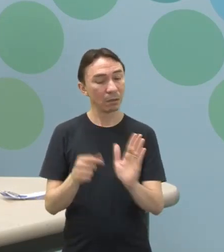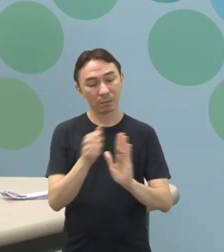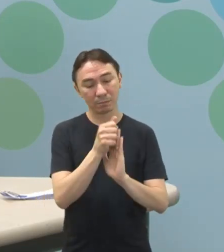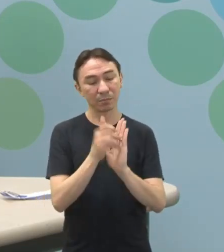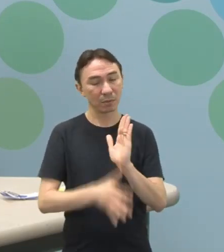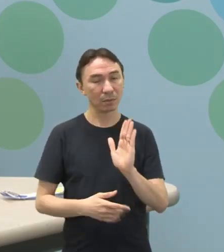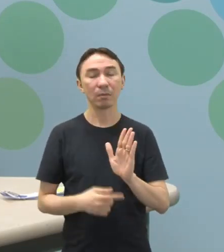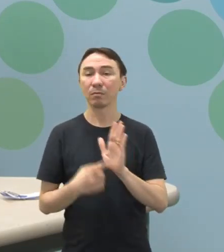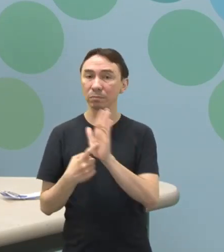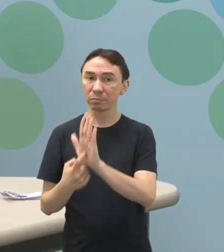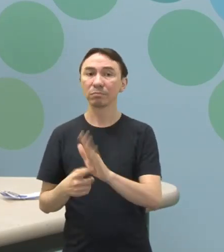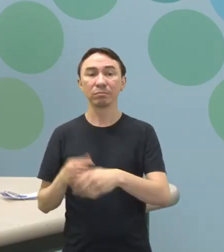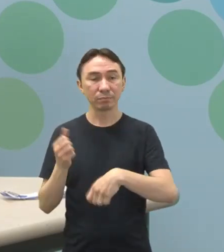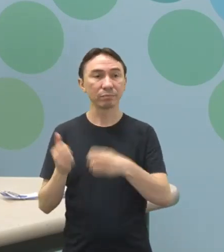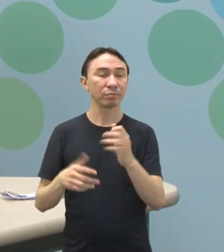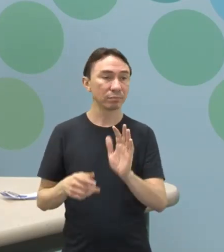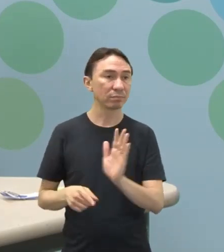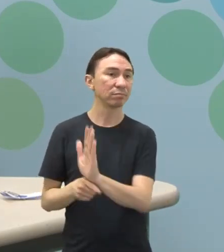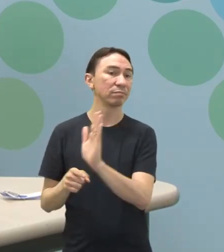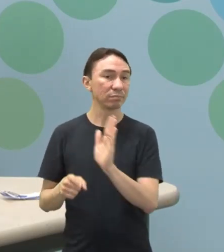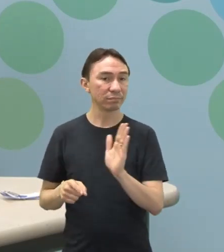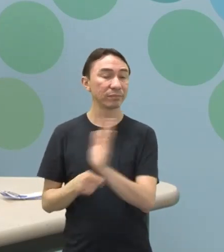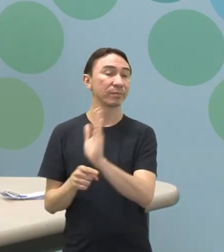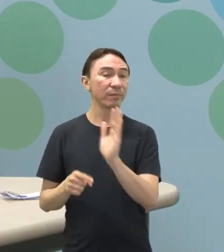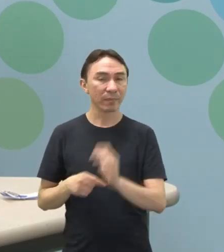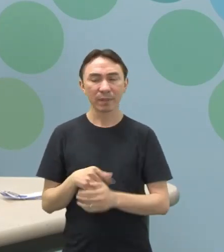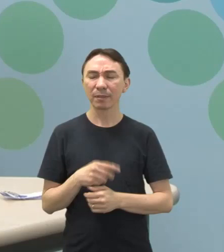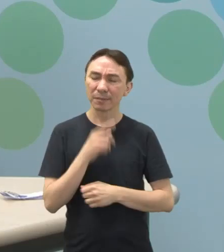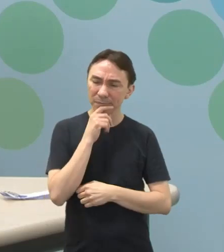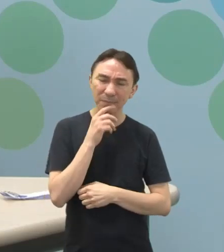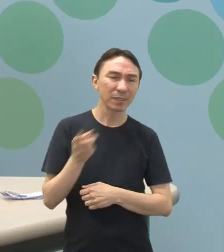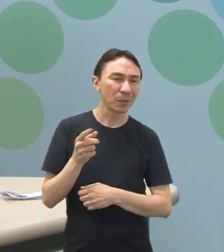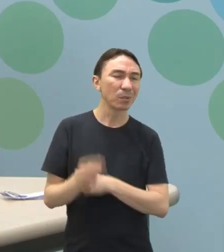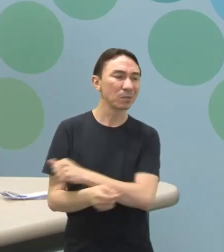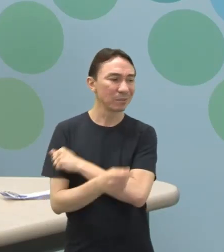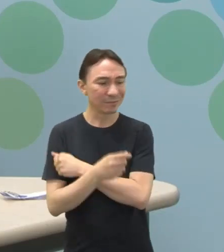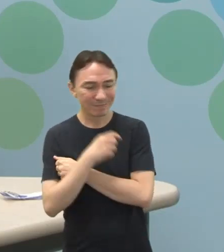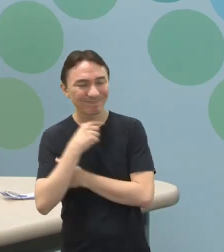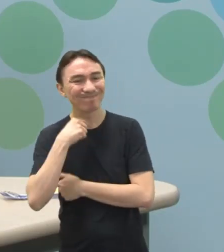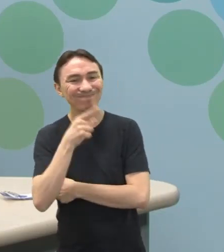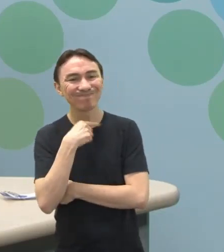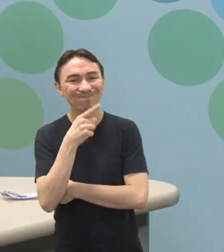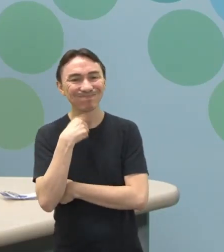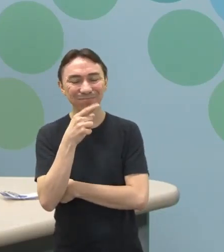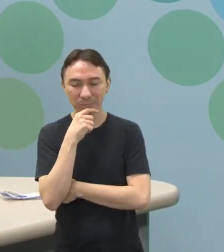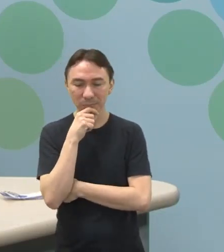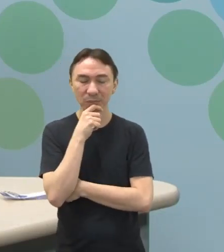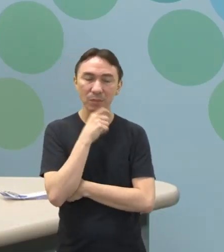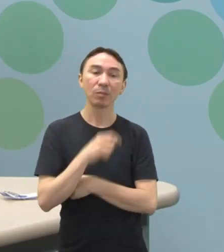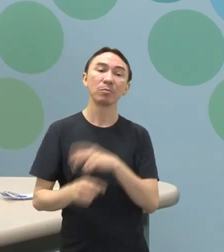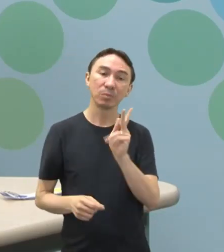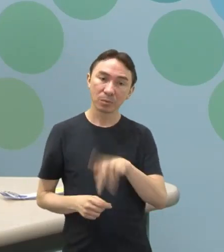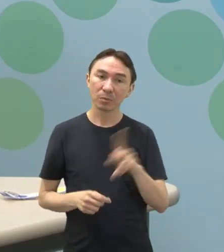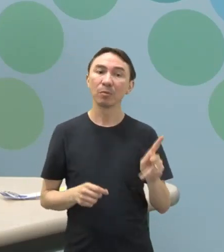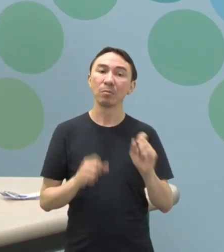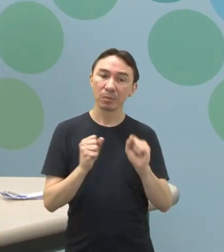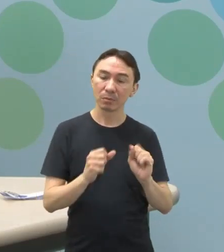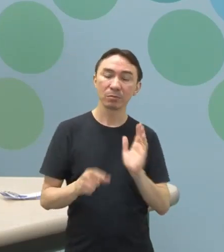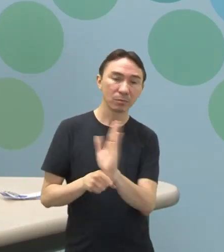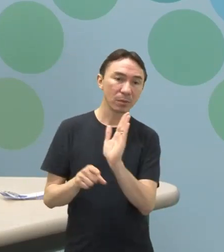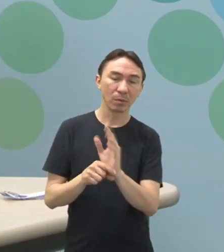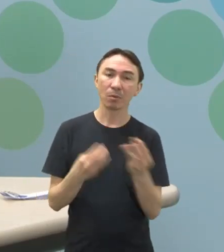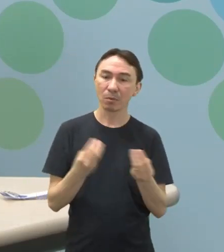utilizadas como um recurso caso estudante não consiga produzir o que é proposto claro que sabemos que tem estudantes com Deus o